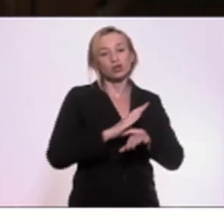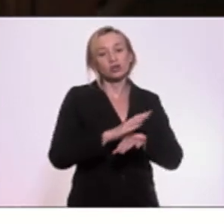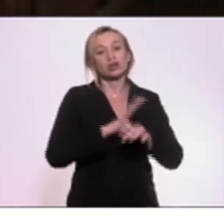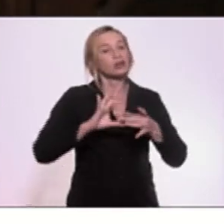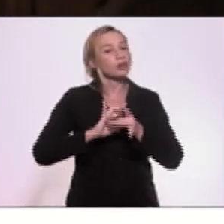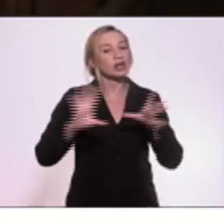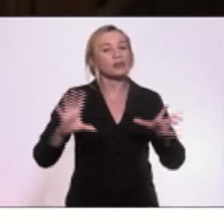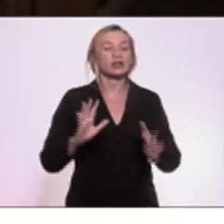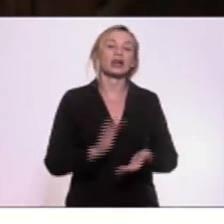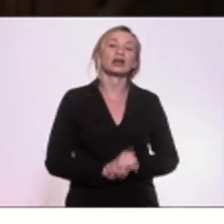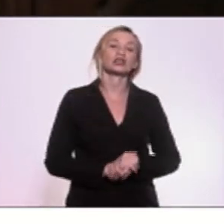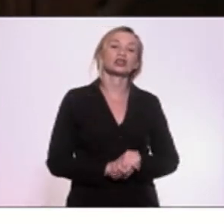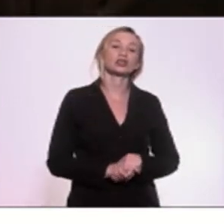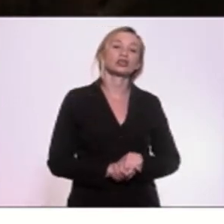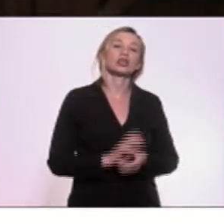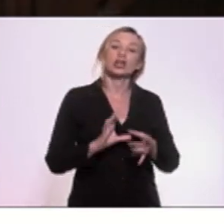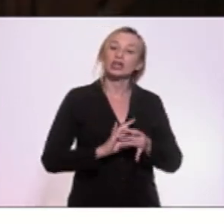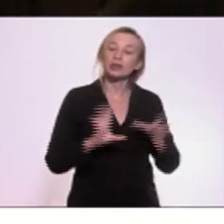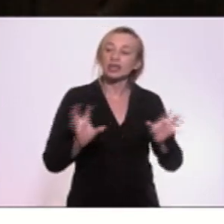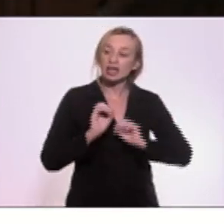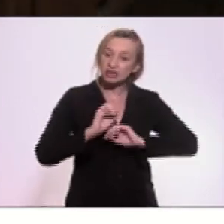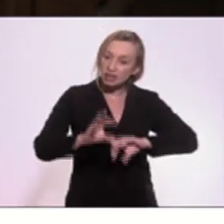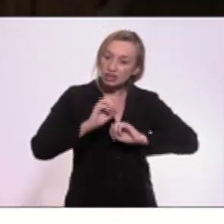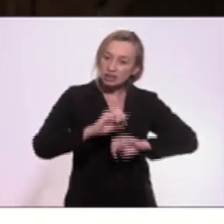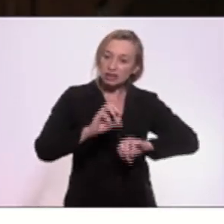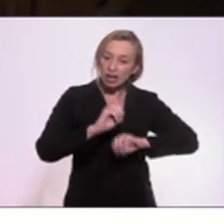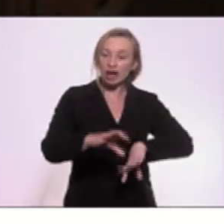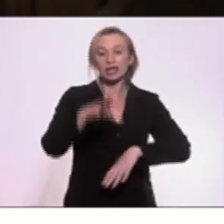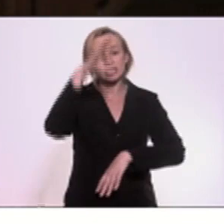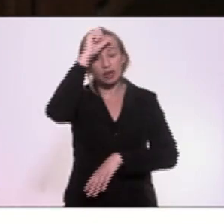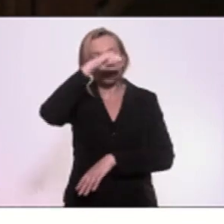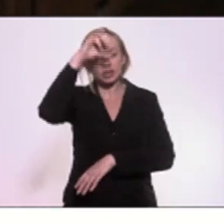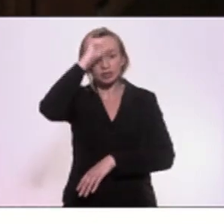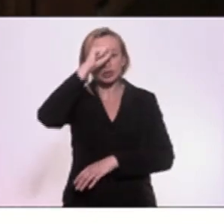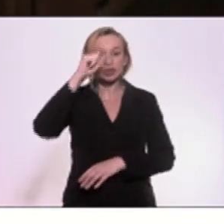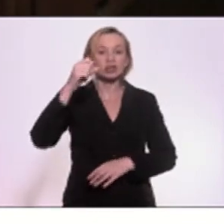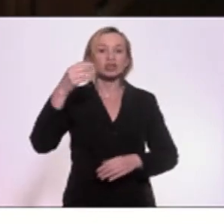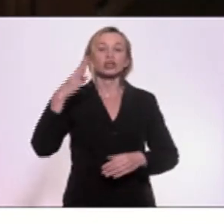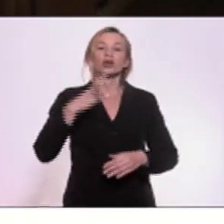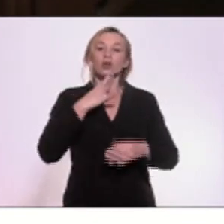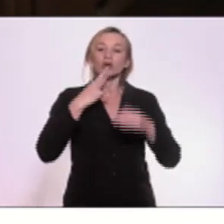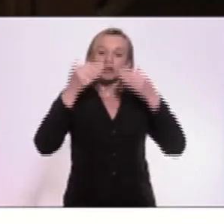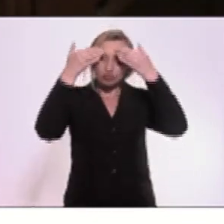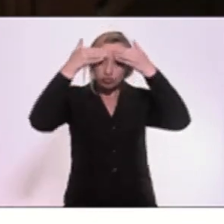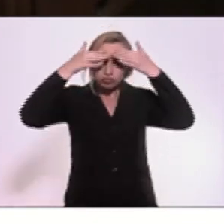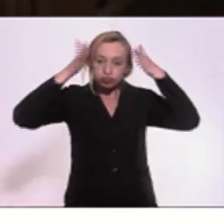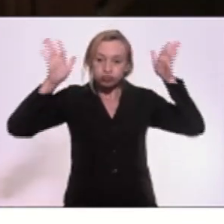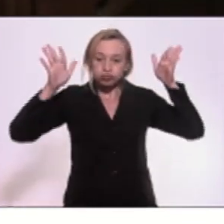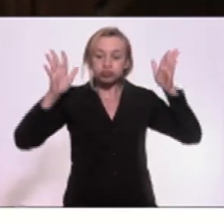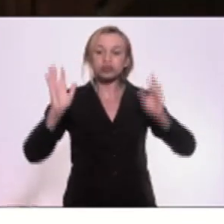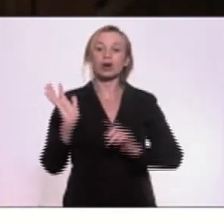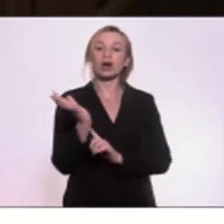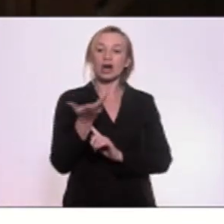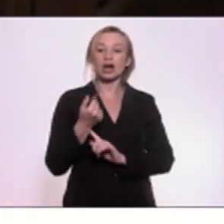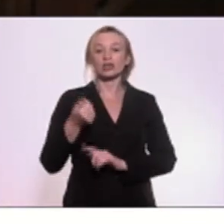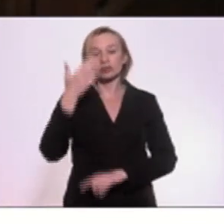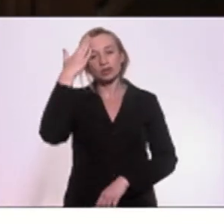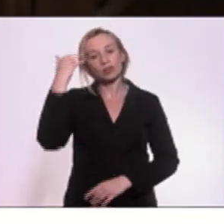de cátedra, da liberdade de ensinar e de aprender e difundir o pensamento, a arte, o saber, está lá na